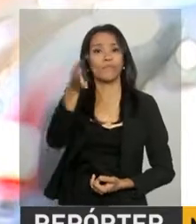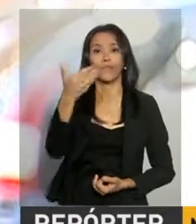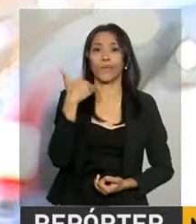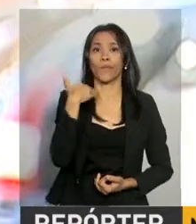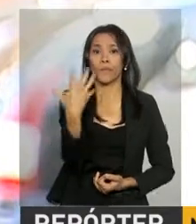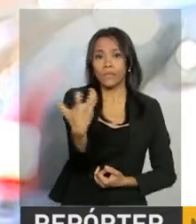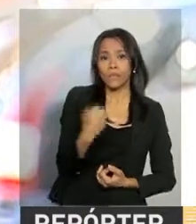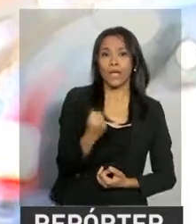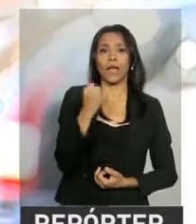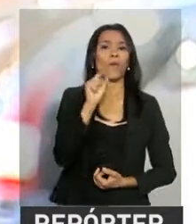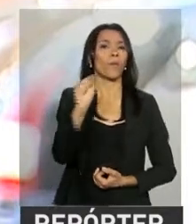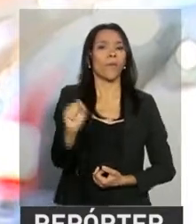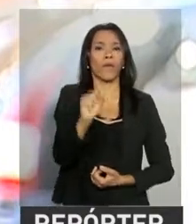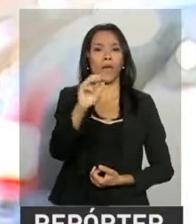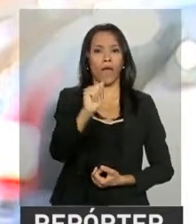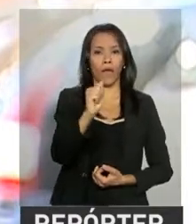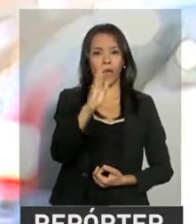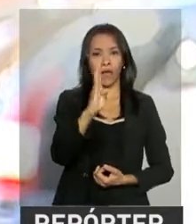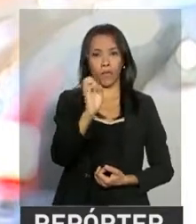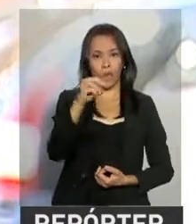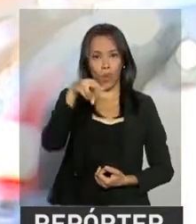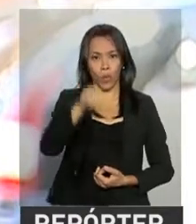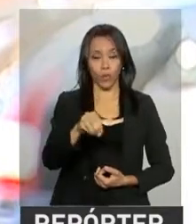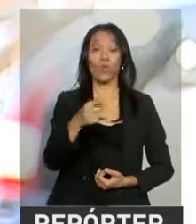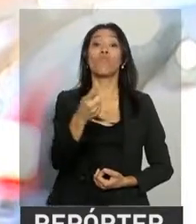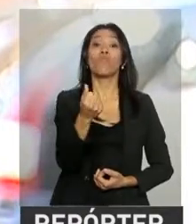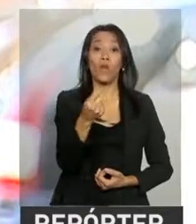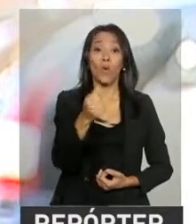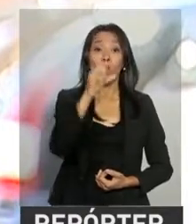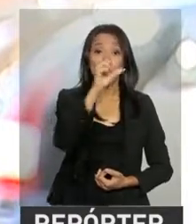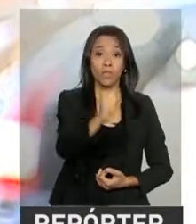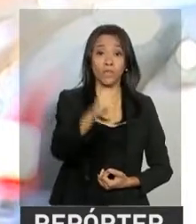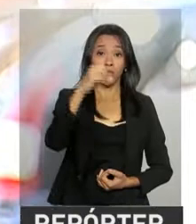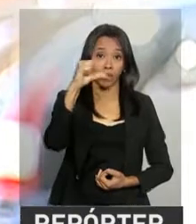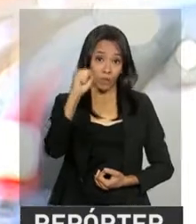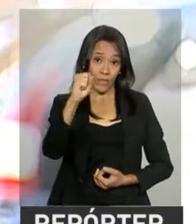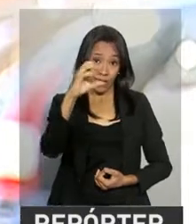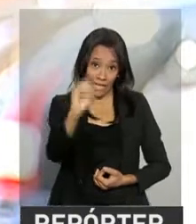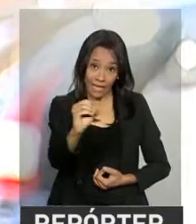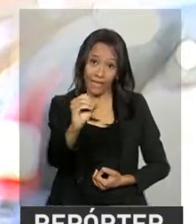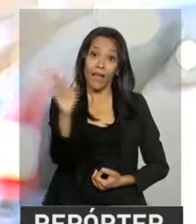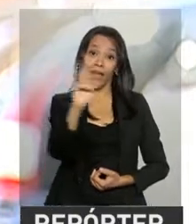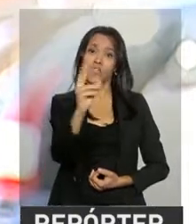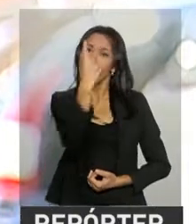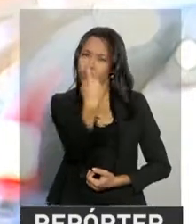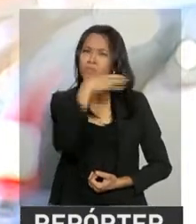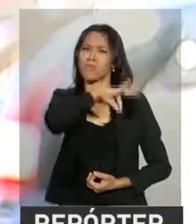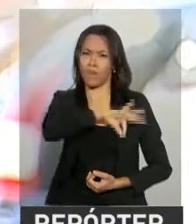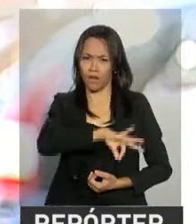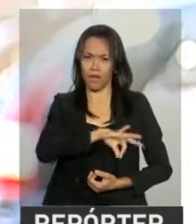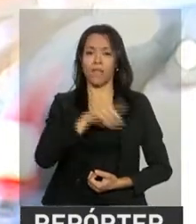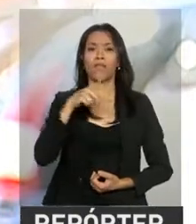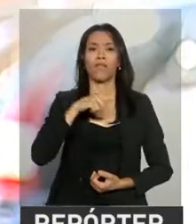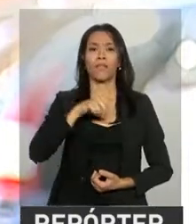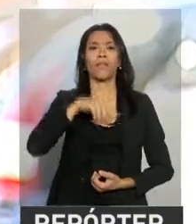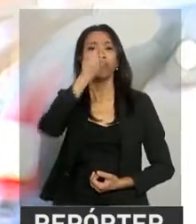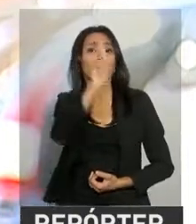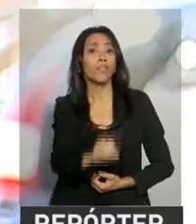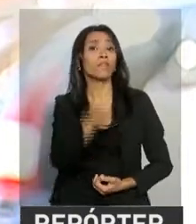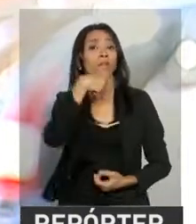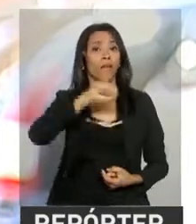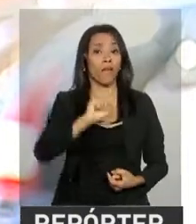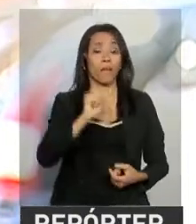ano base 2014 no valor de 880 reais um salário mínimo têm direito ao benefício os trabalhadores